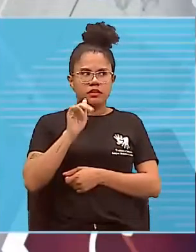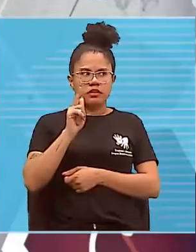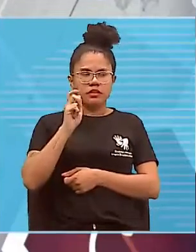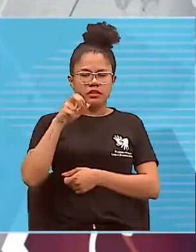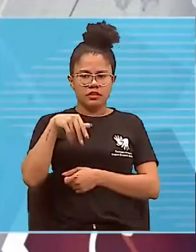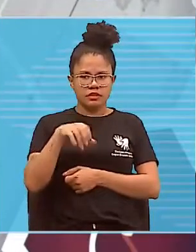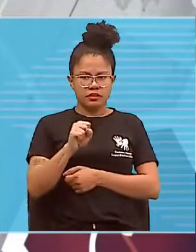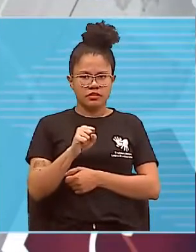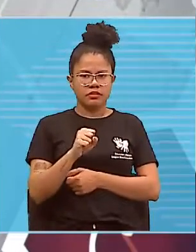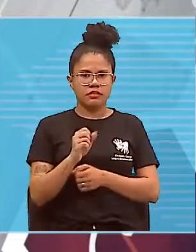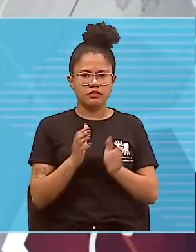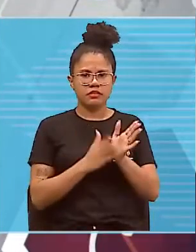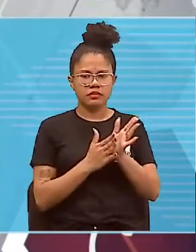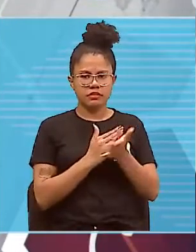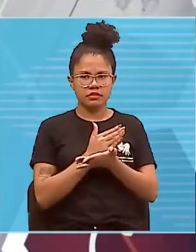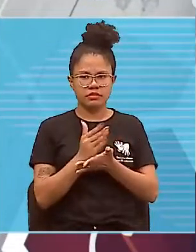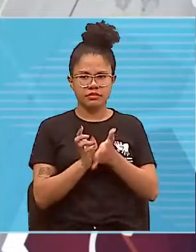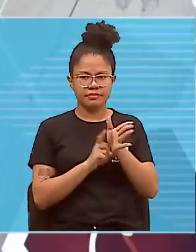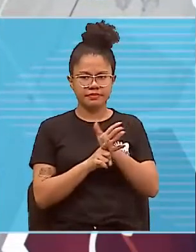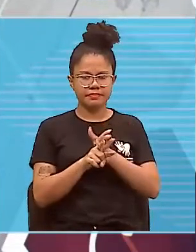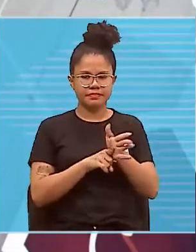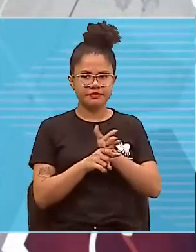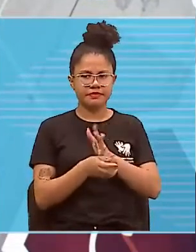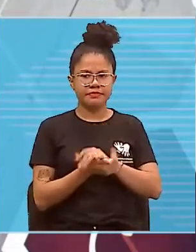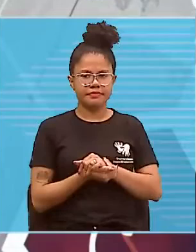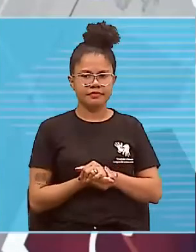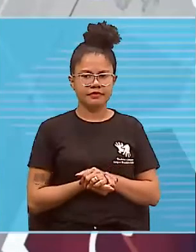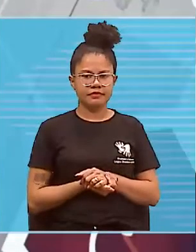ele começou a questionar